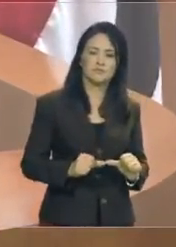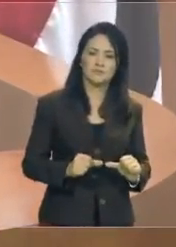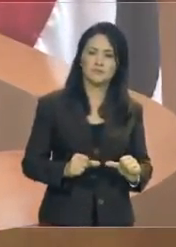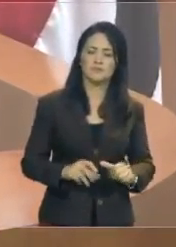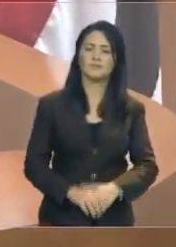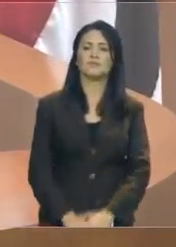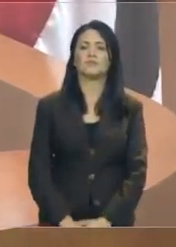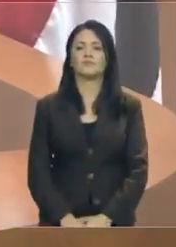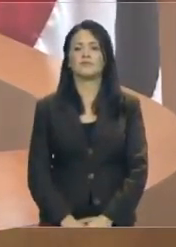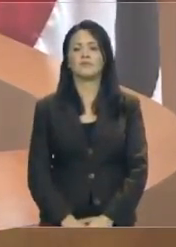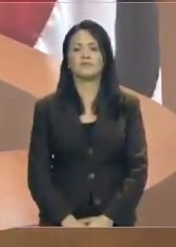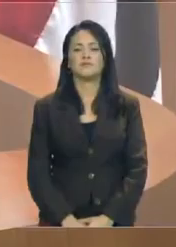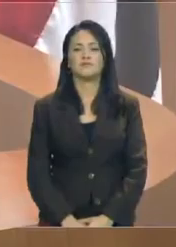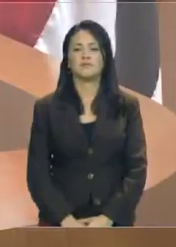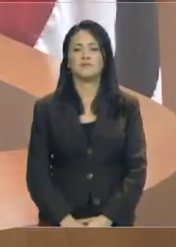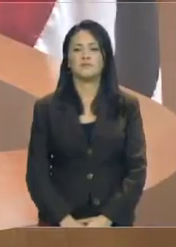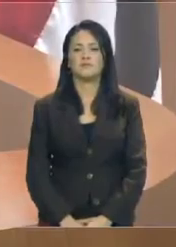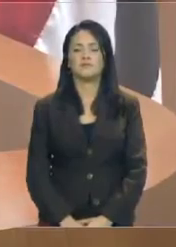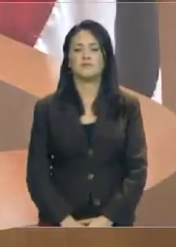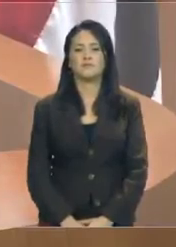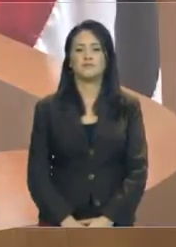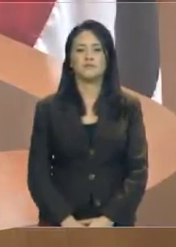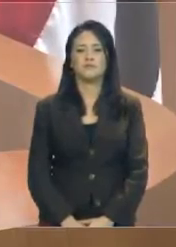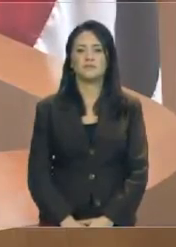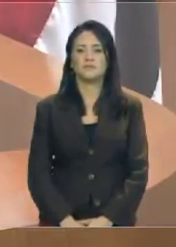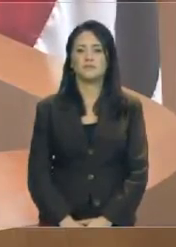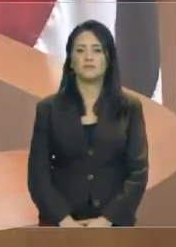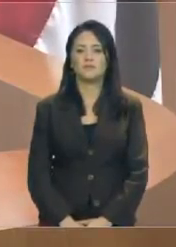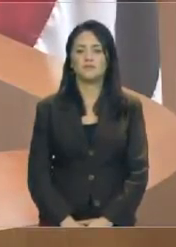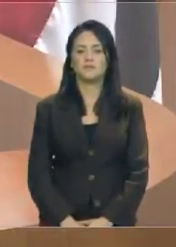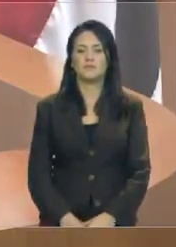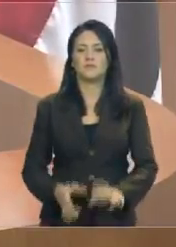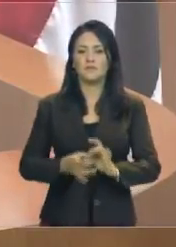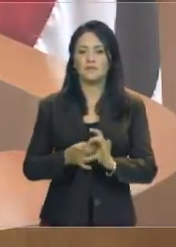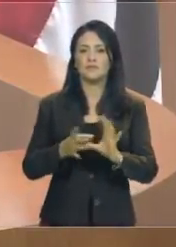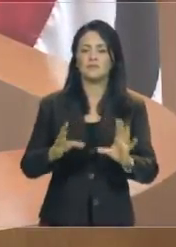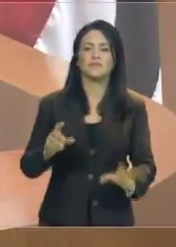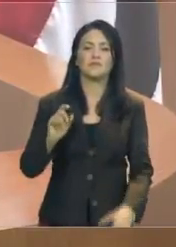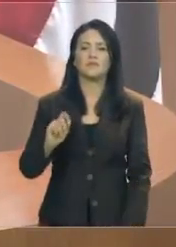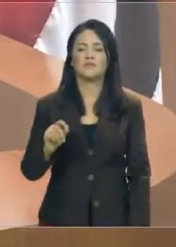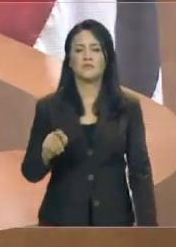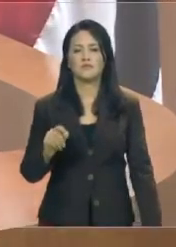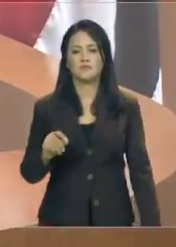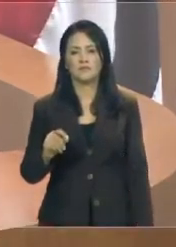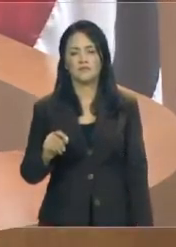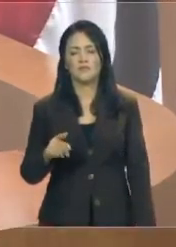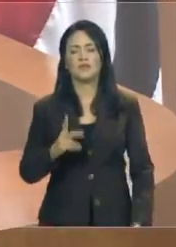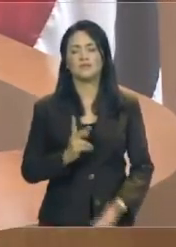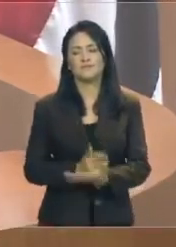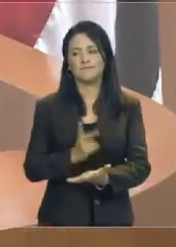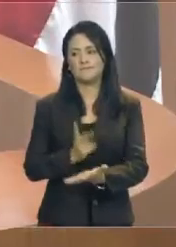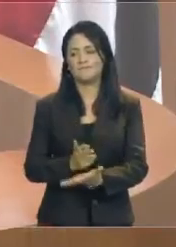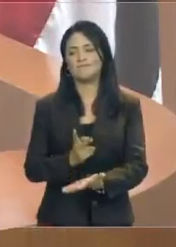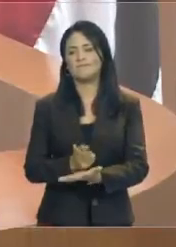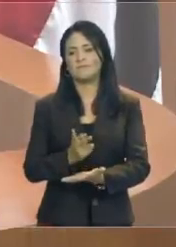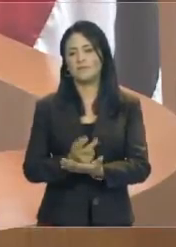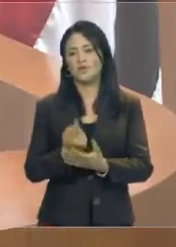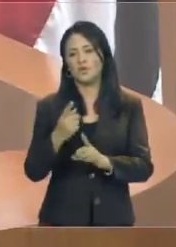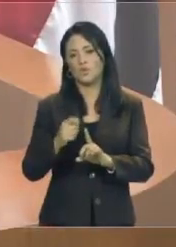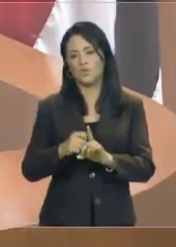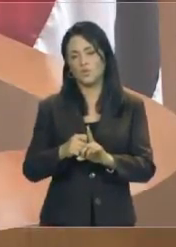Ética, as manobras regimentais acabaram permitindo que ele permanecesse até agora, e foi preciso que o ministro